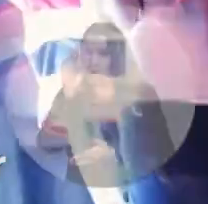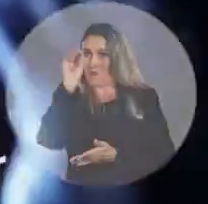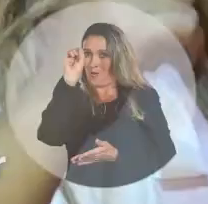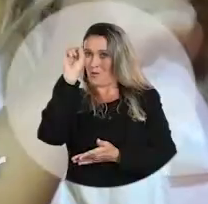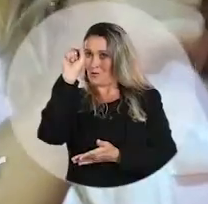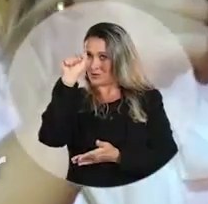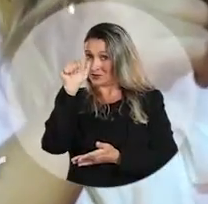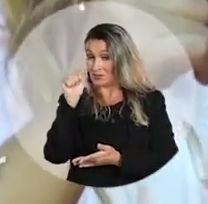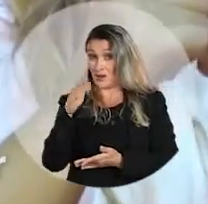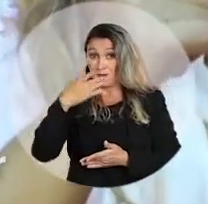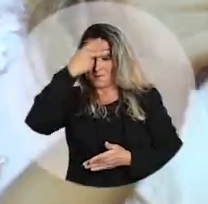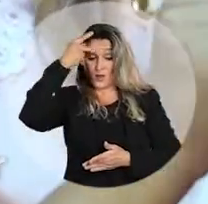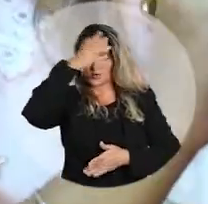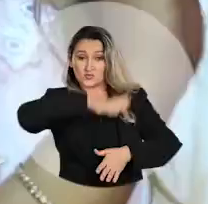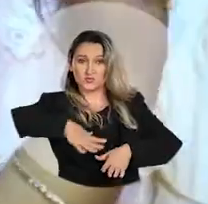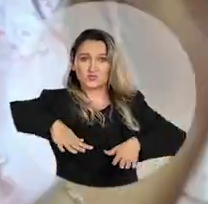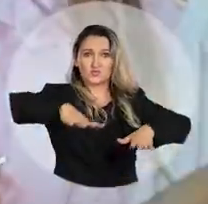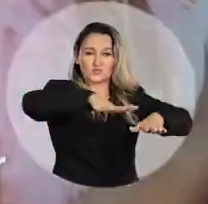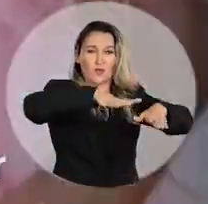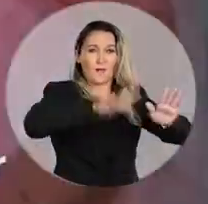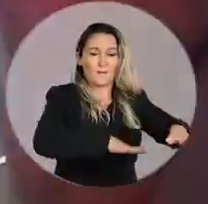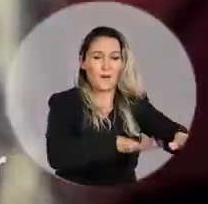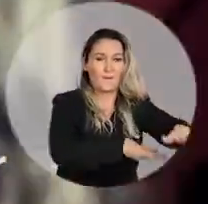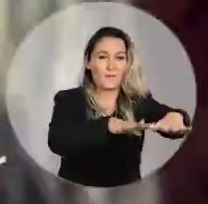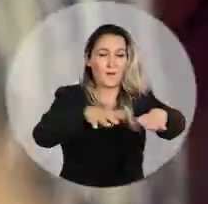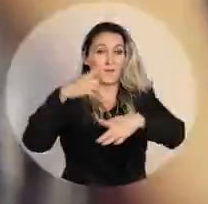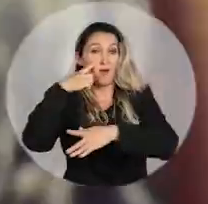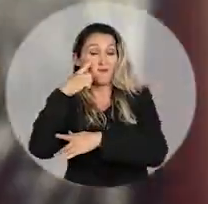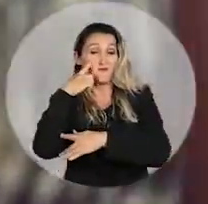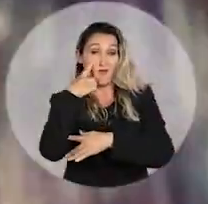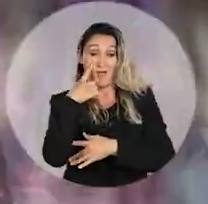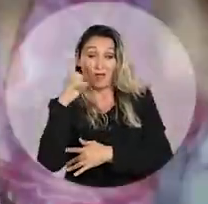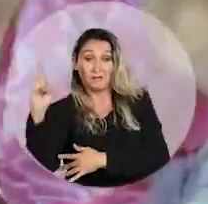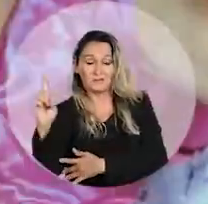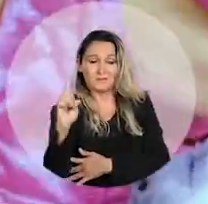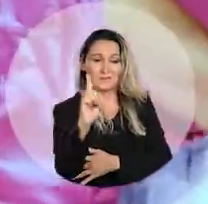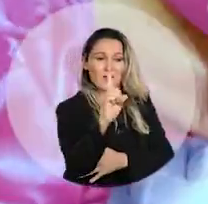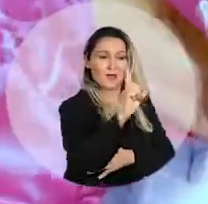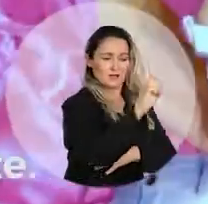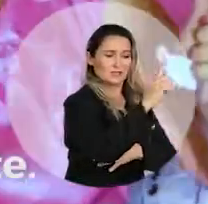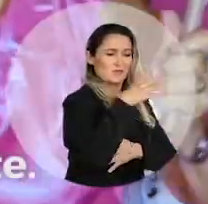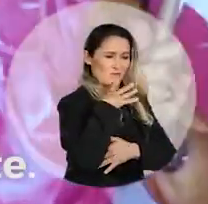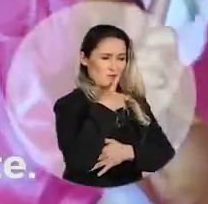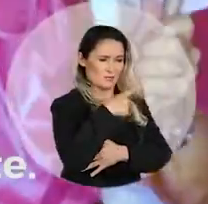Uma multidão saiu às ruas para ver Rosalba passar e dizer que reconhece seu